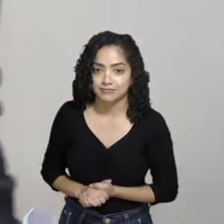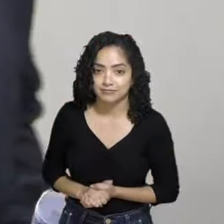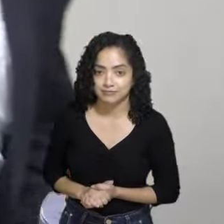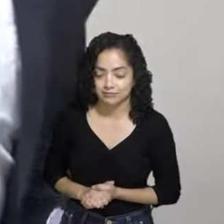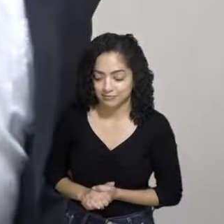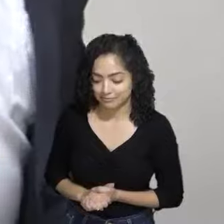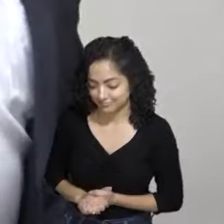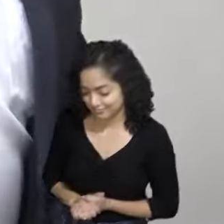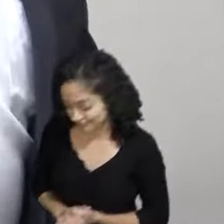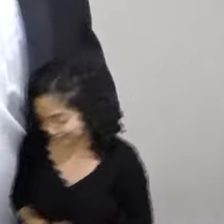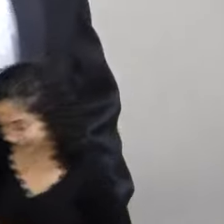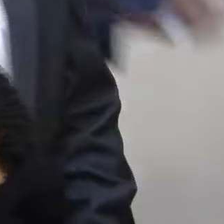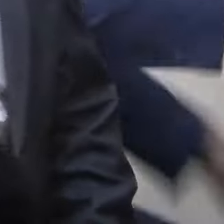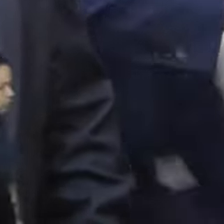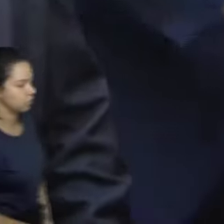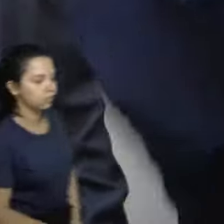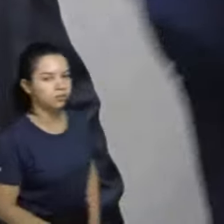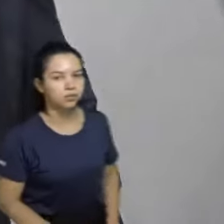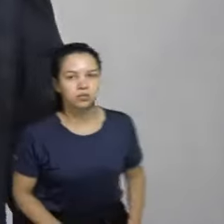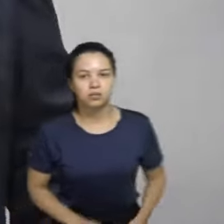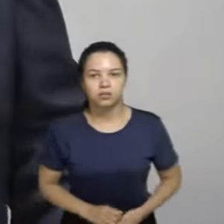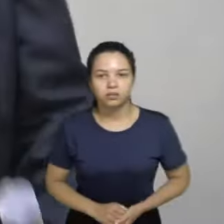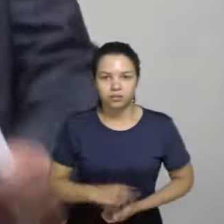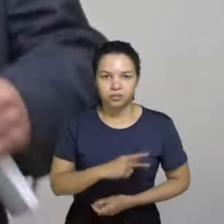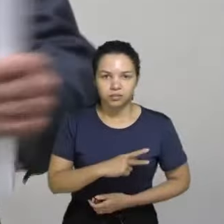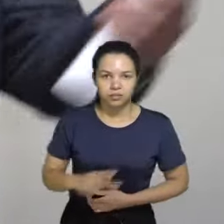Senhor presidente,